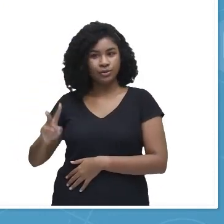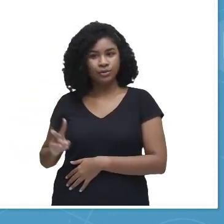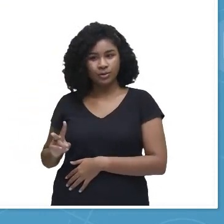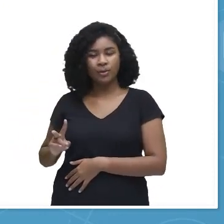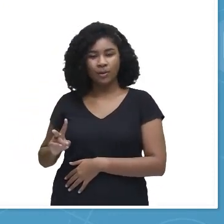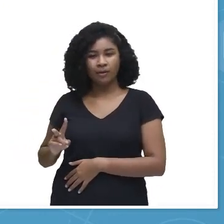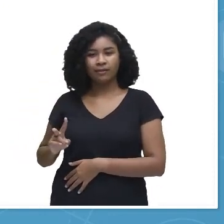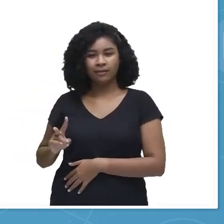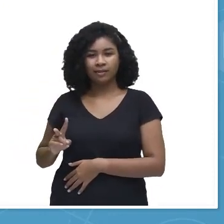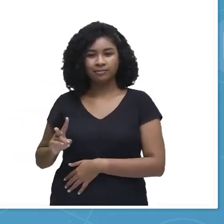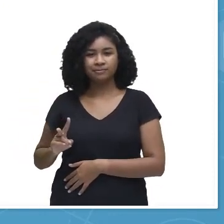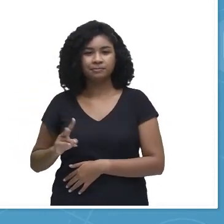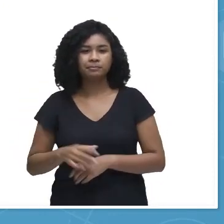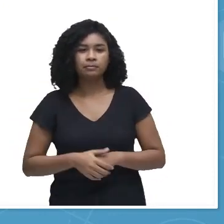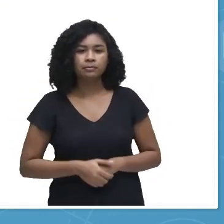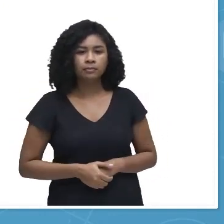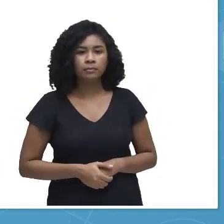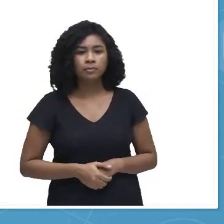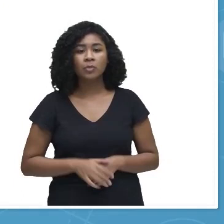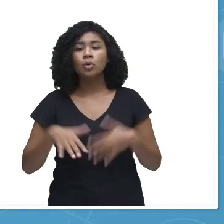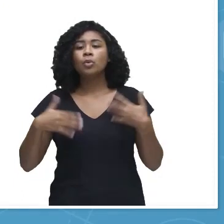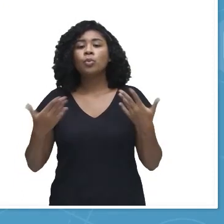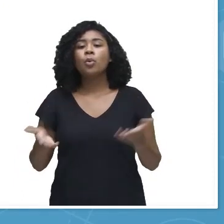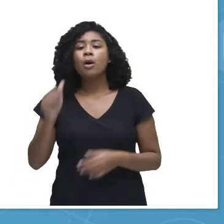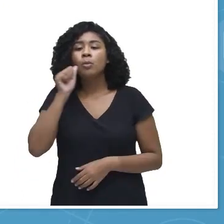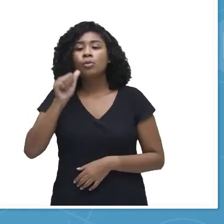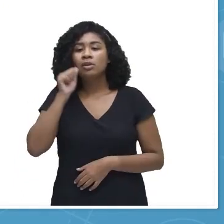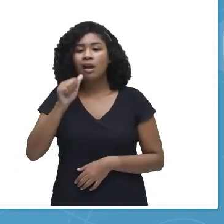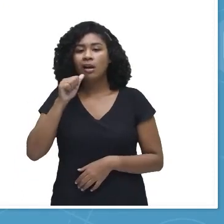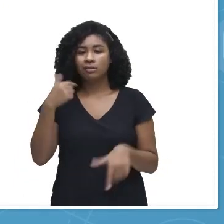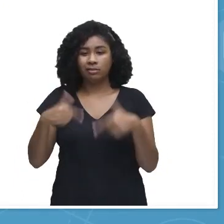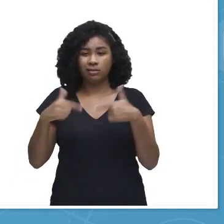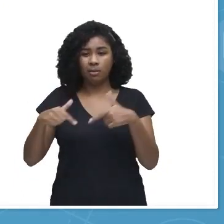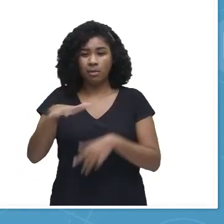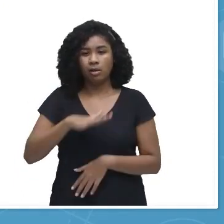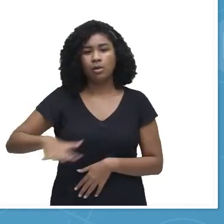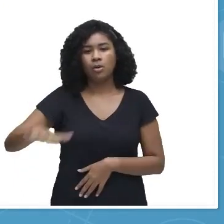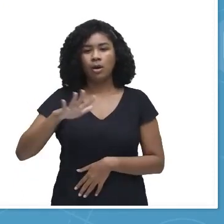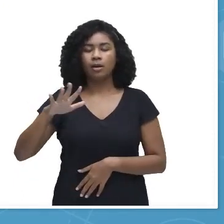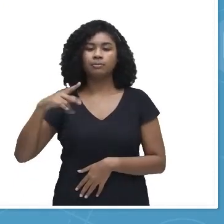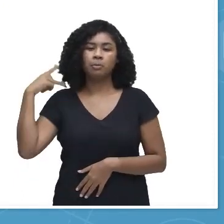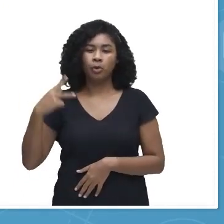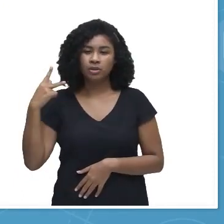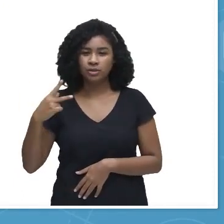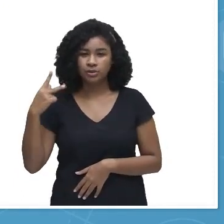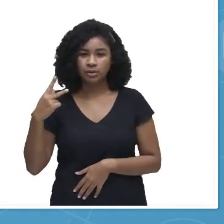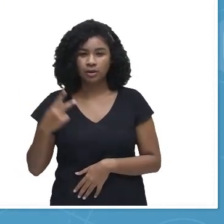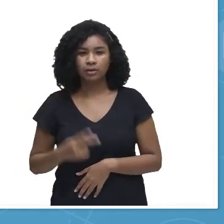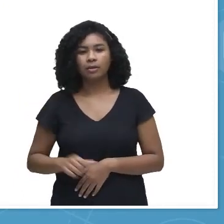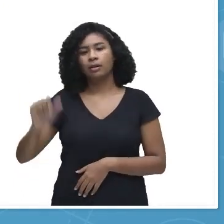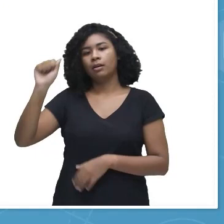afrodescendentes. Qual dessas mulheres destacou-se na política brasileira? 5 alternativas: A. Ruth Souza,